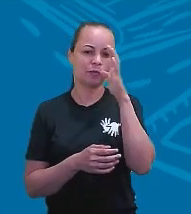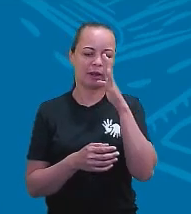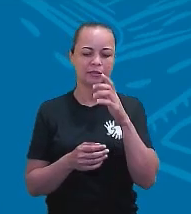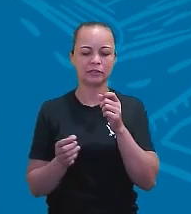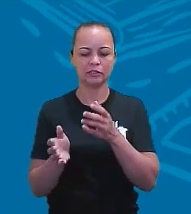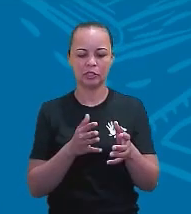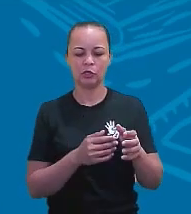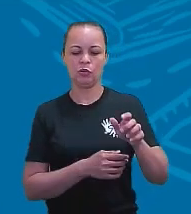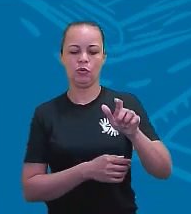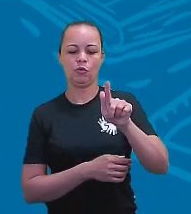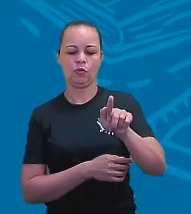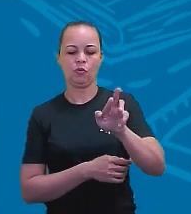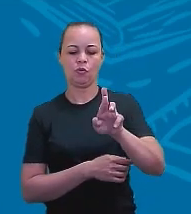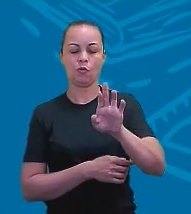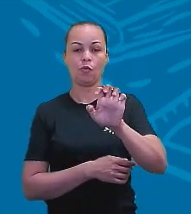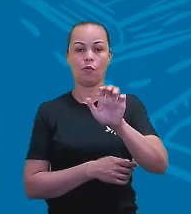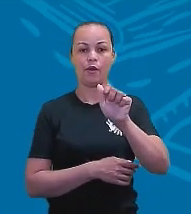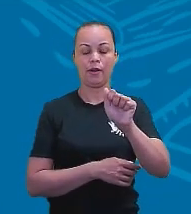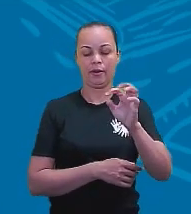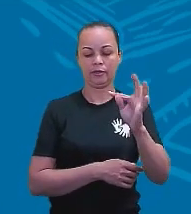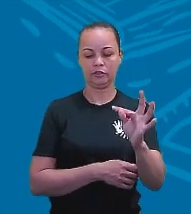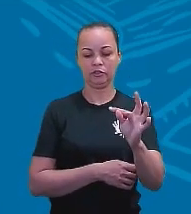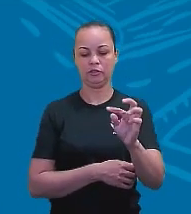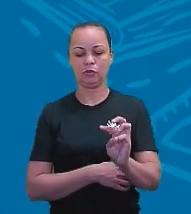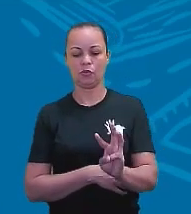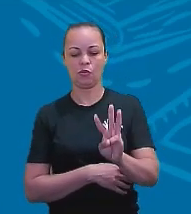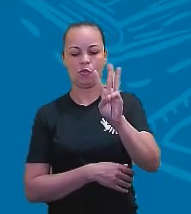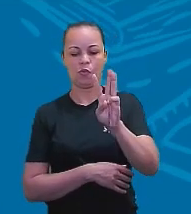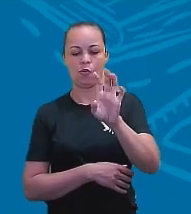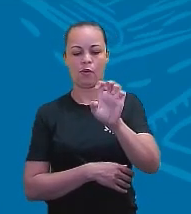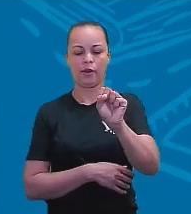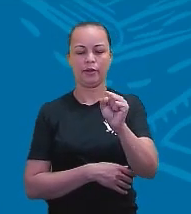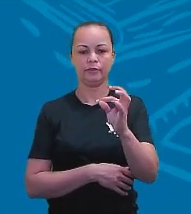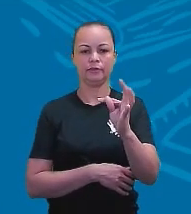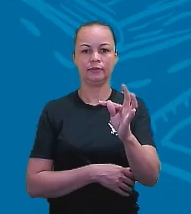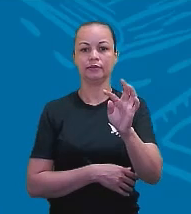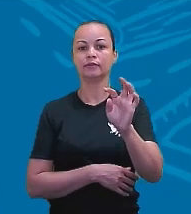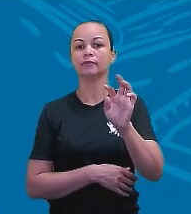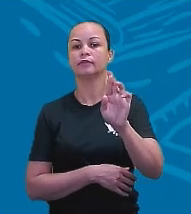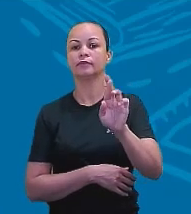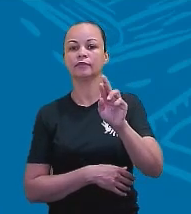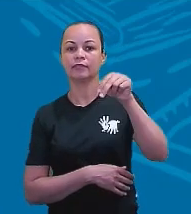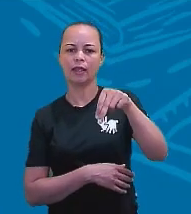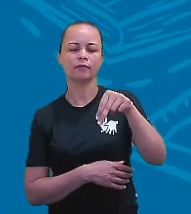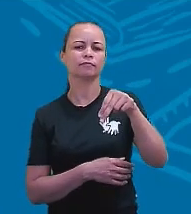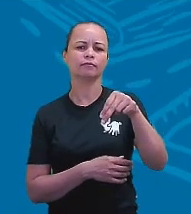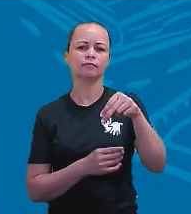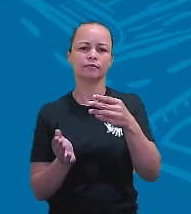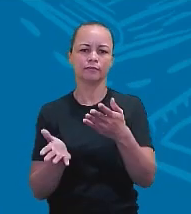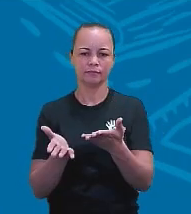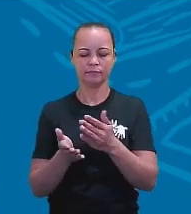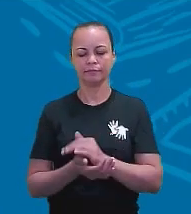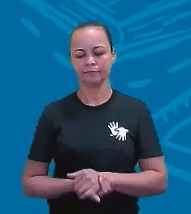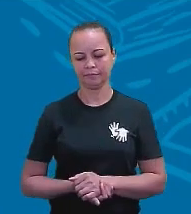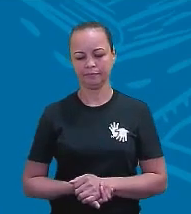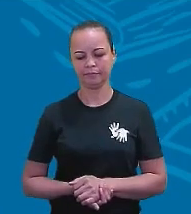West, ó. Great West. Então, a Great West foi exatamente a Great Western, um nome aí mais